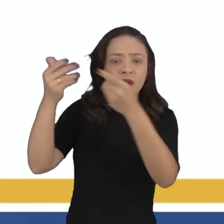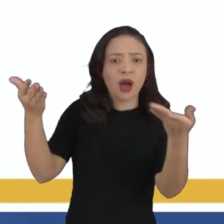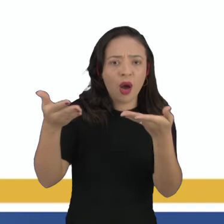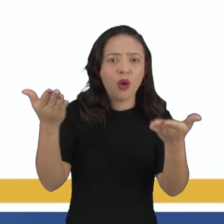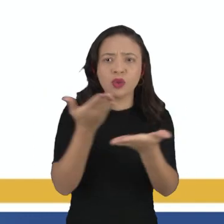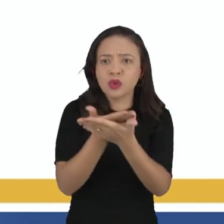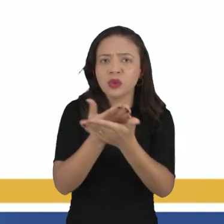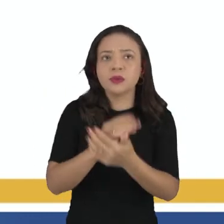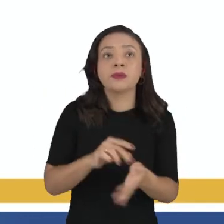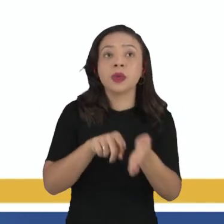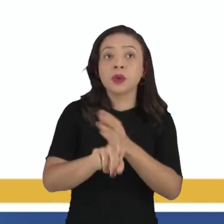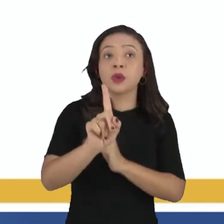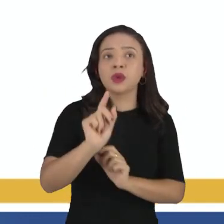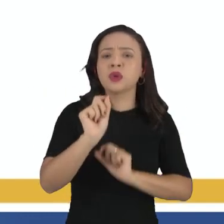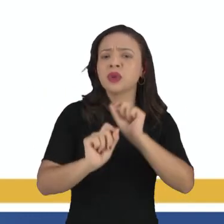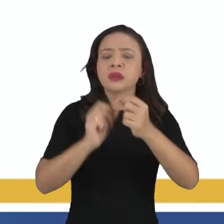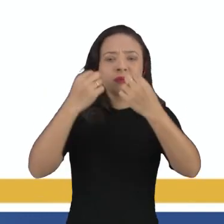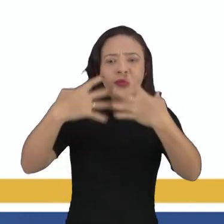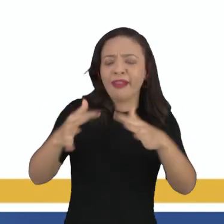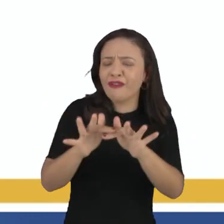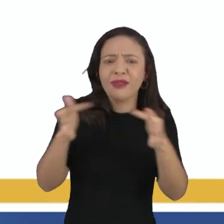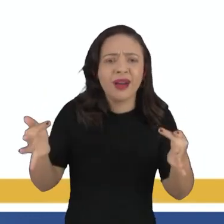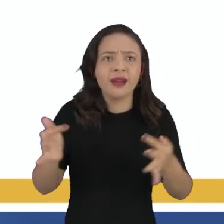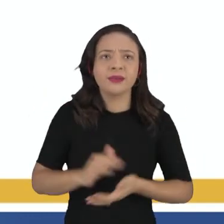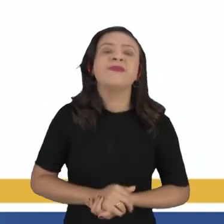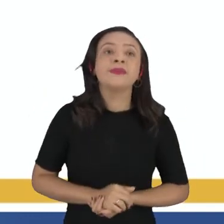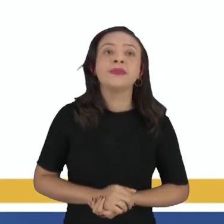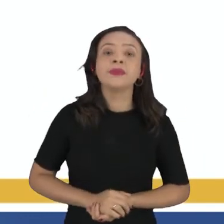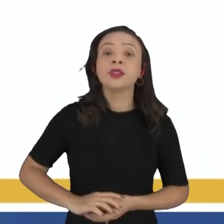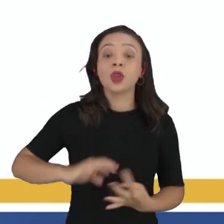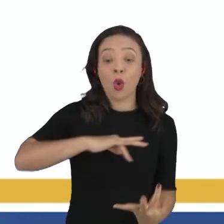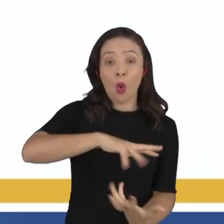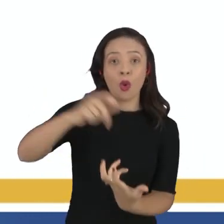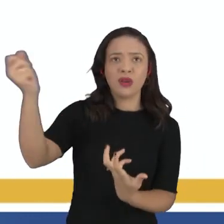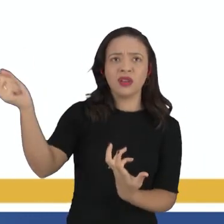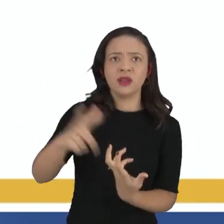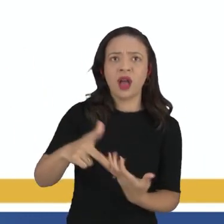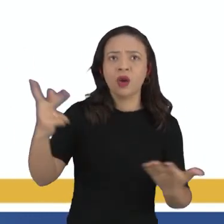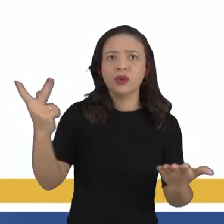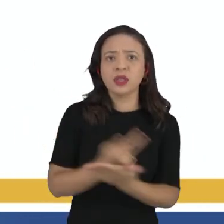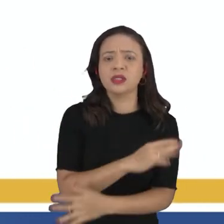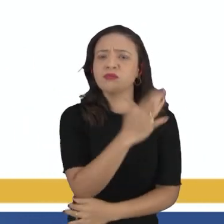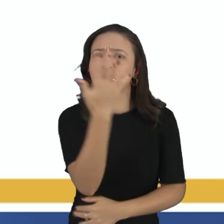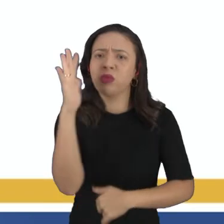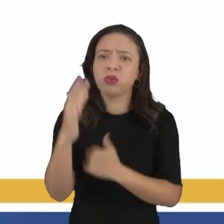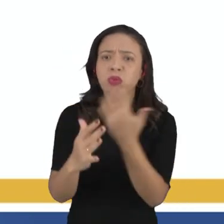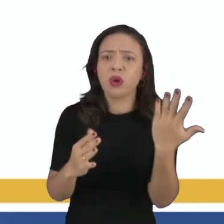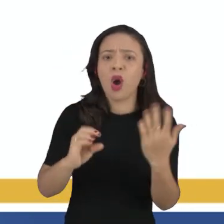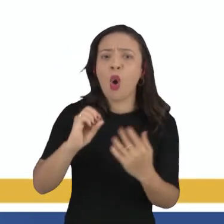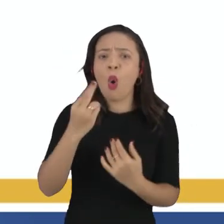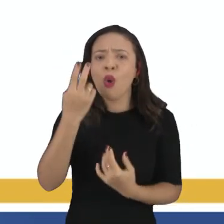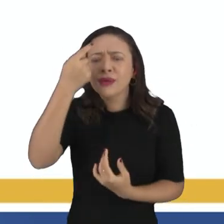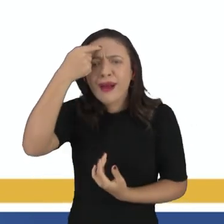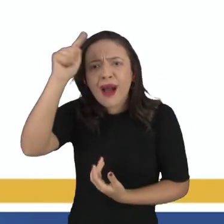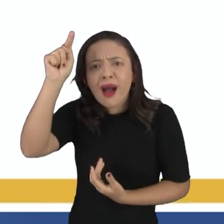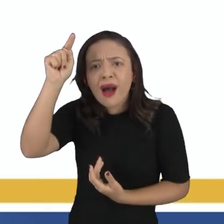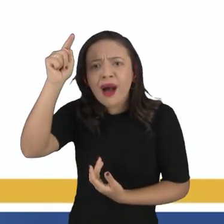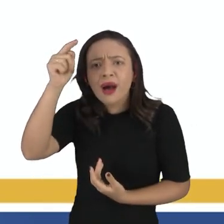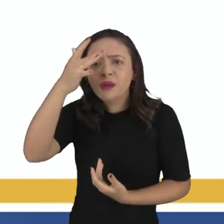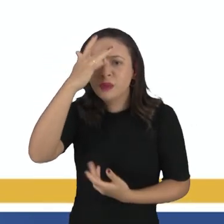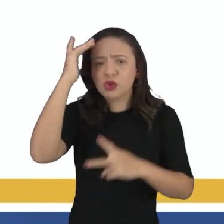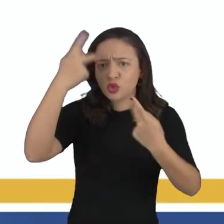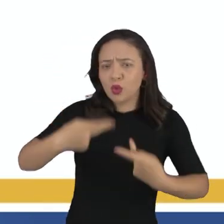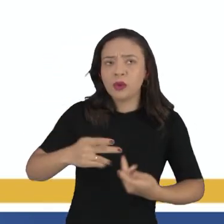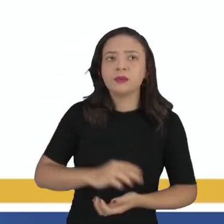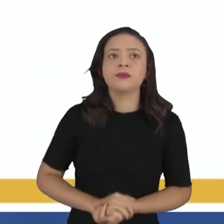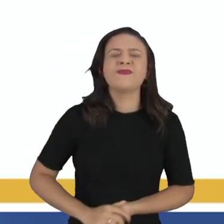hoje. A questão número 1 pergunta, bem simples. O efeito estufa é um processo natural ou artificial?